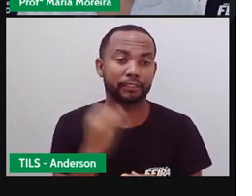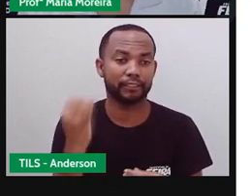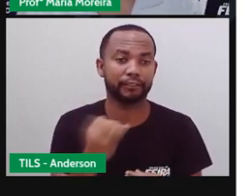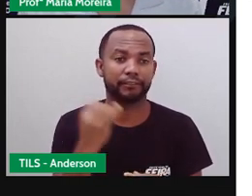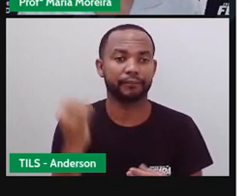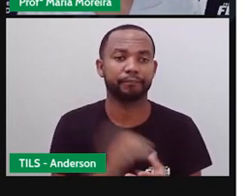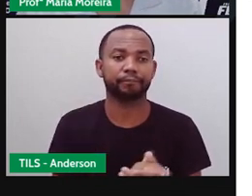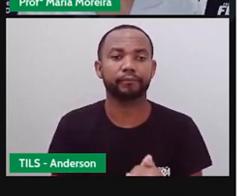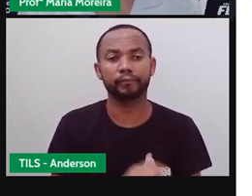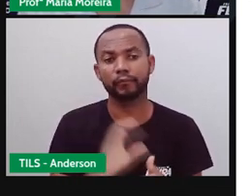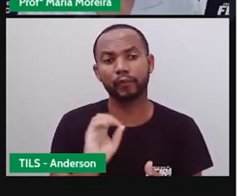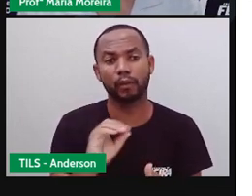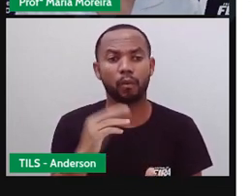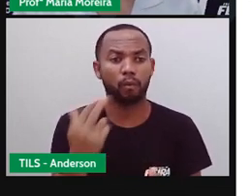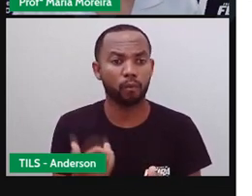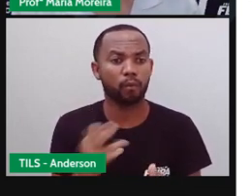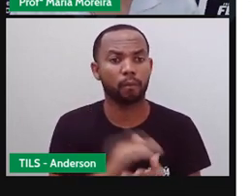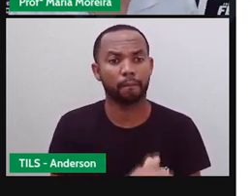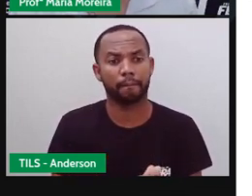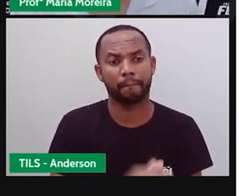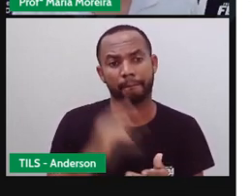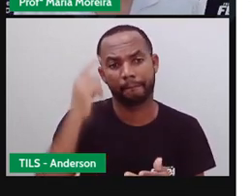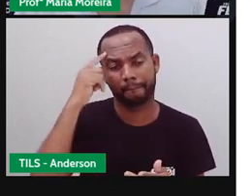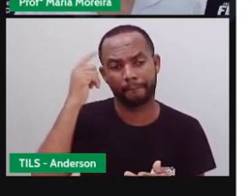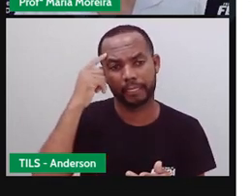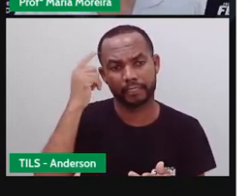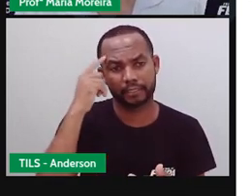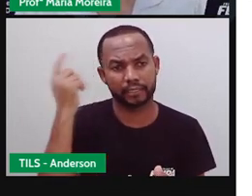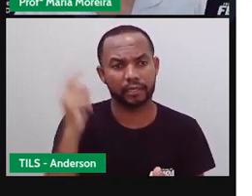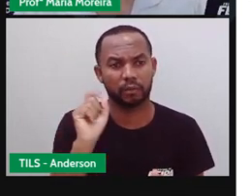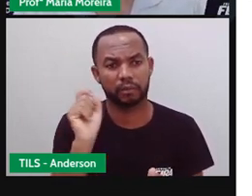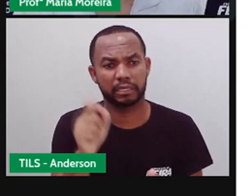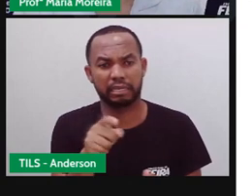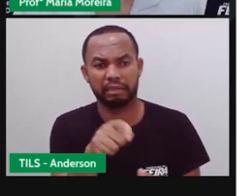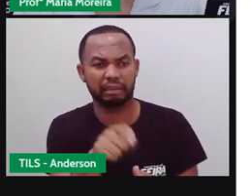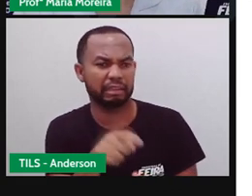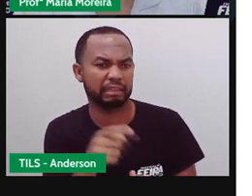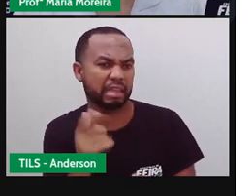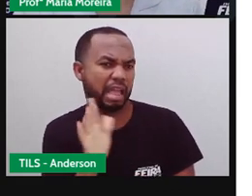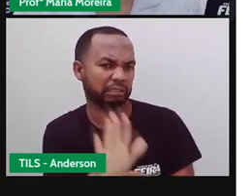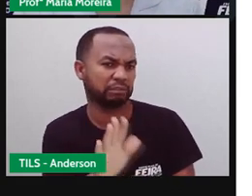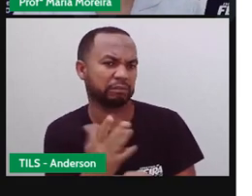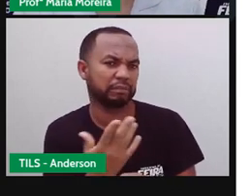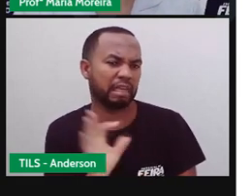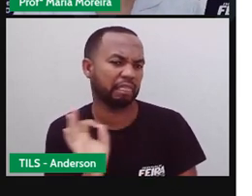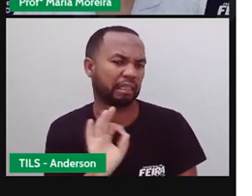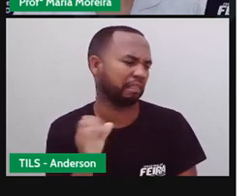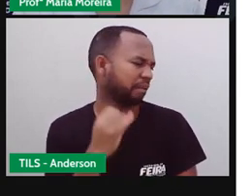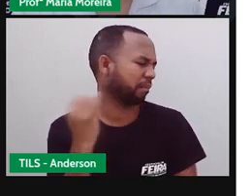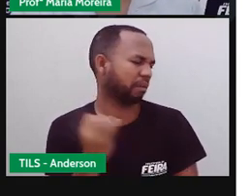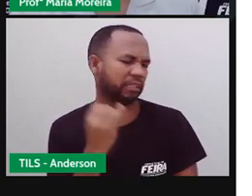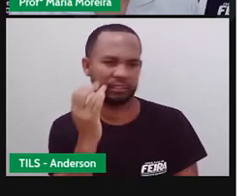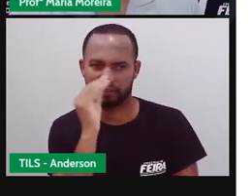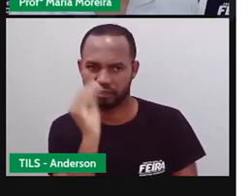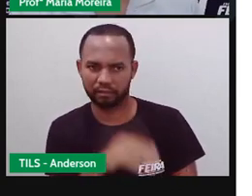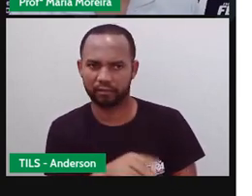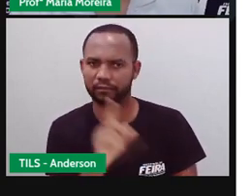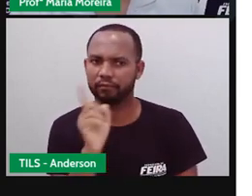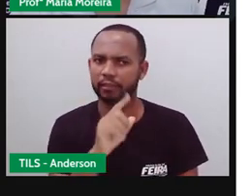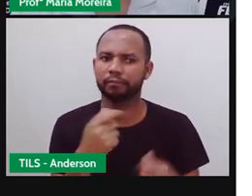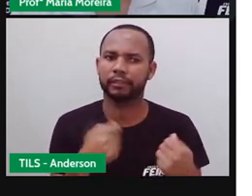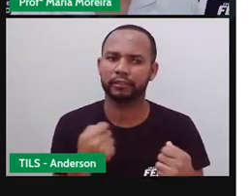ou simplesmente não deixando aí passar a situação meio que despercebida tá sem dar muita importância